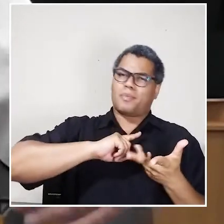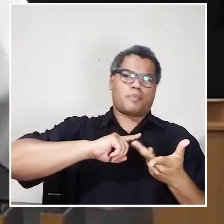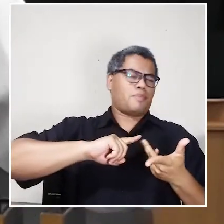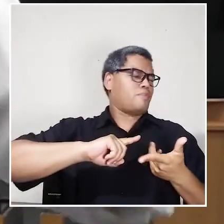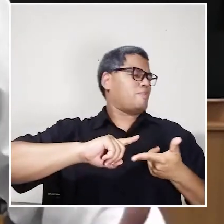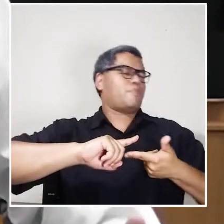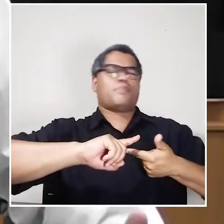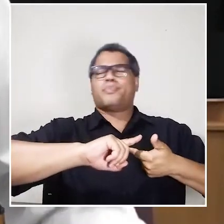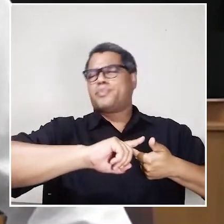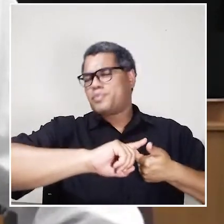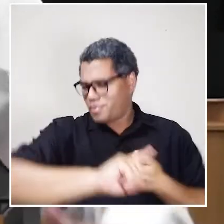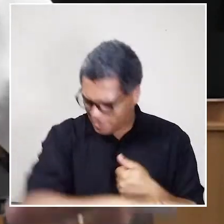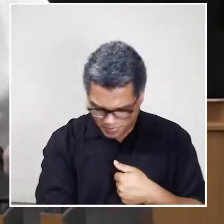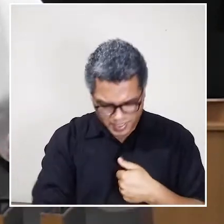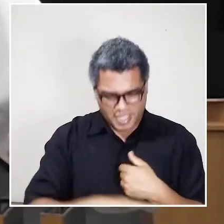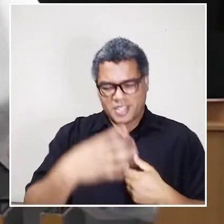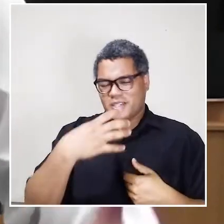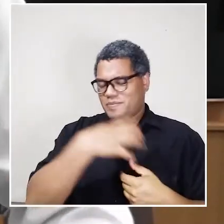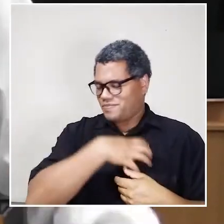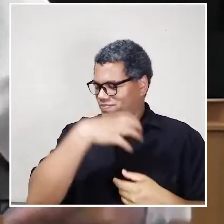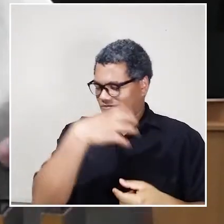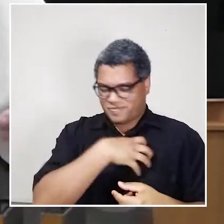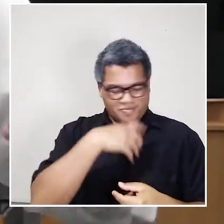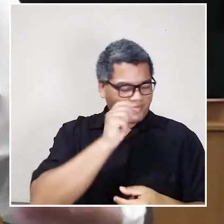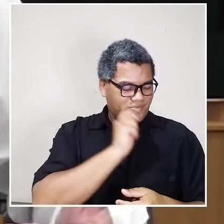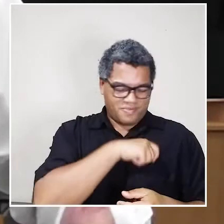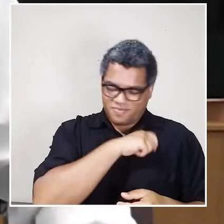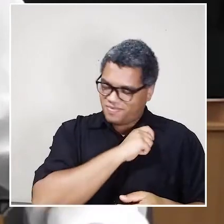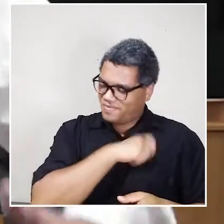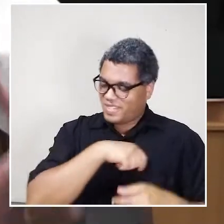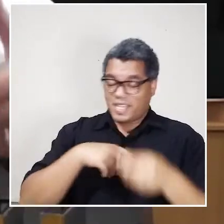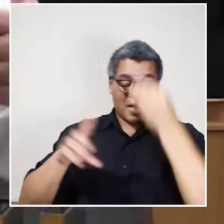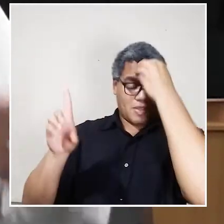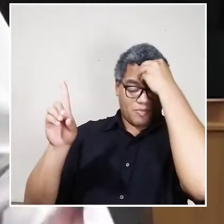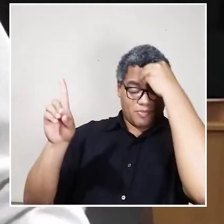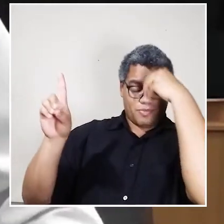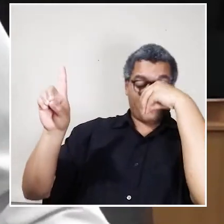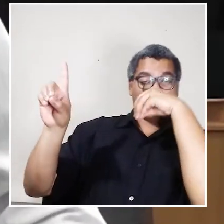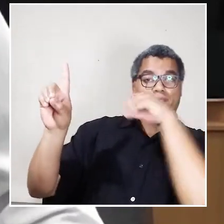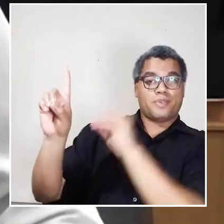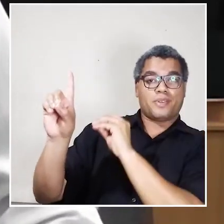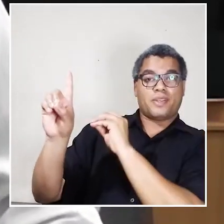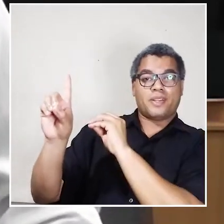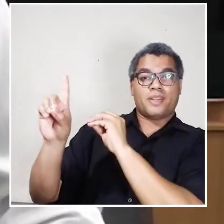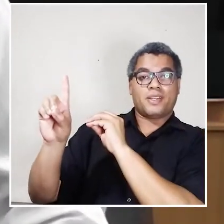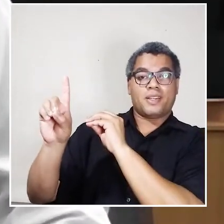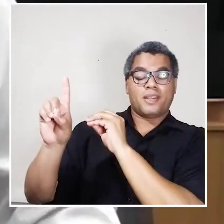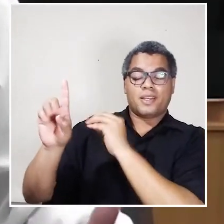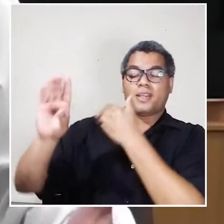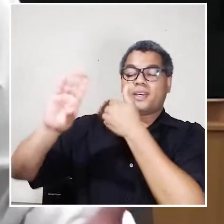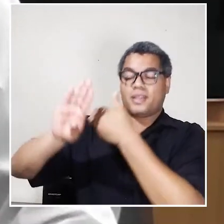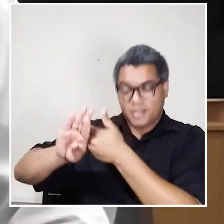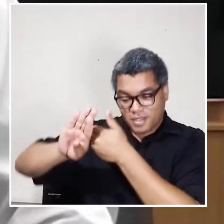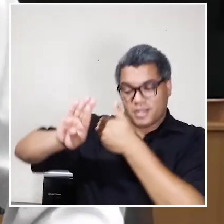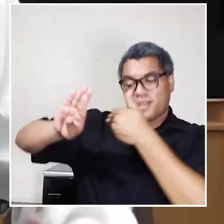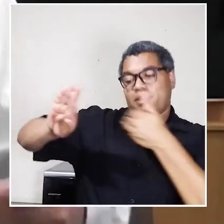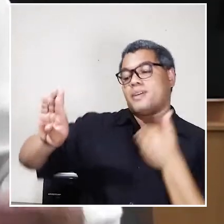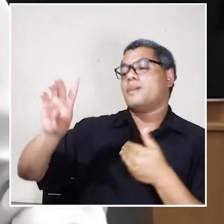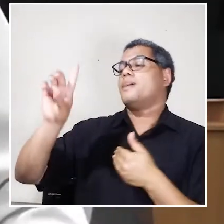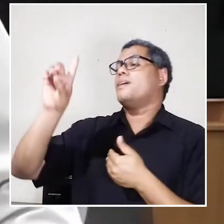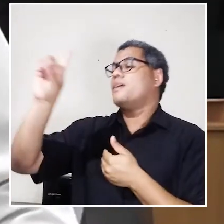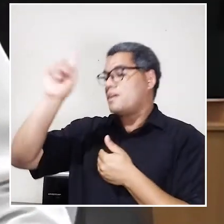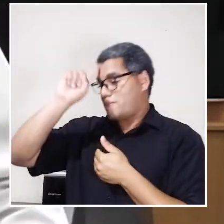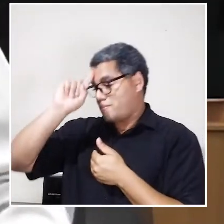cometido iniquidades, procedemos perversamente e fomos rebeldes, apartando-nos dos